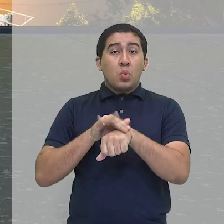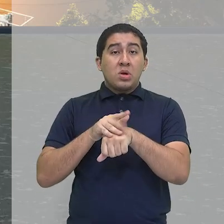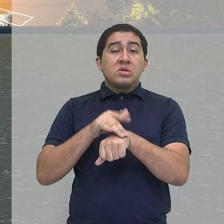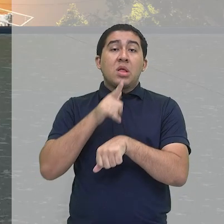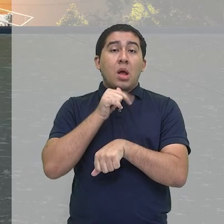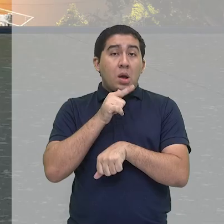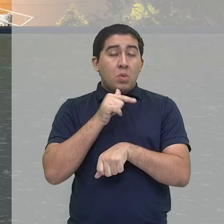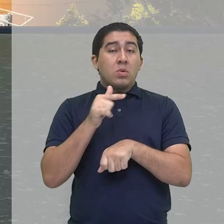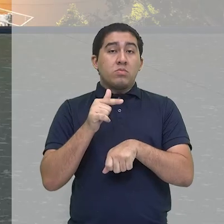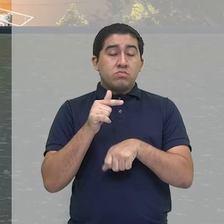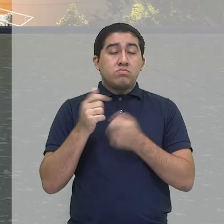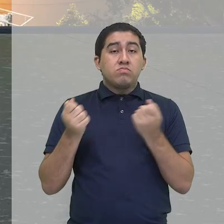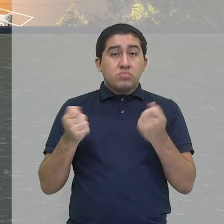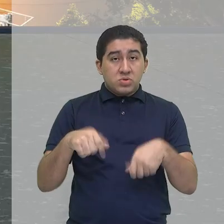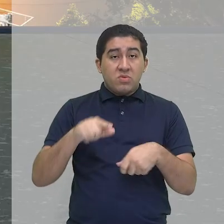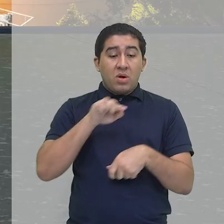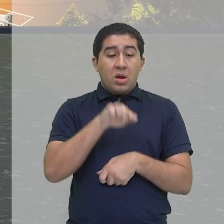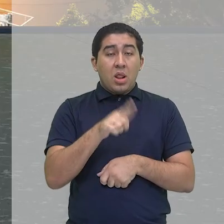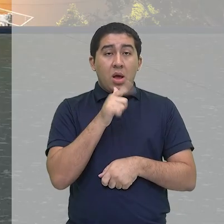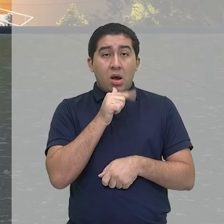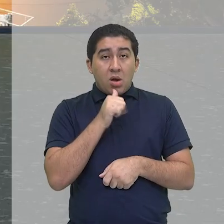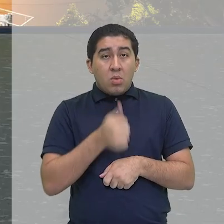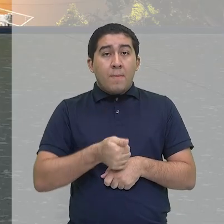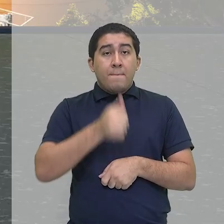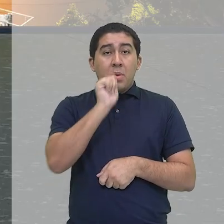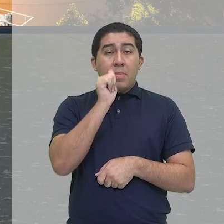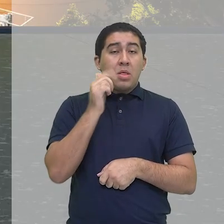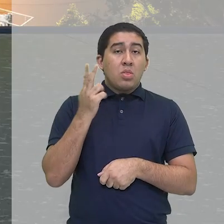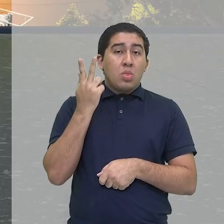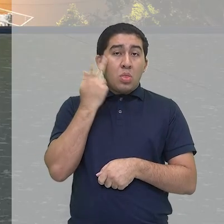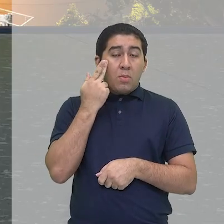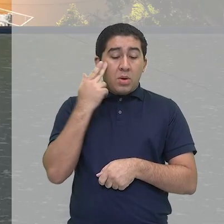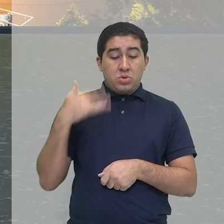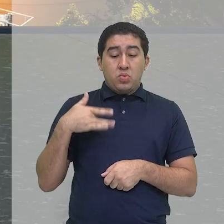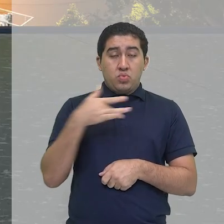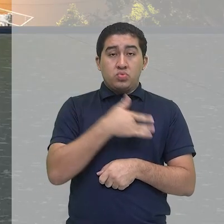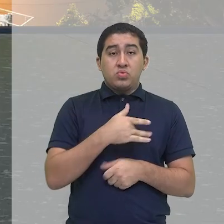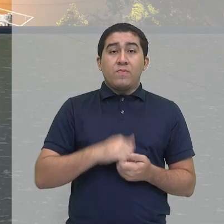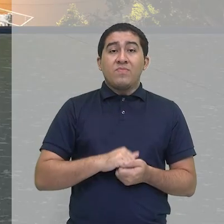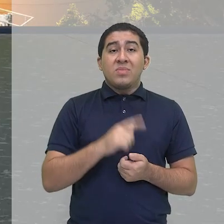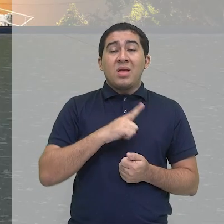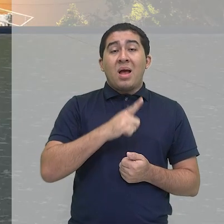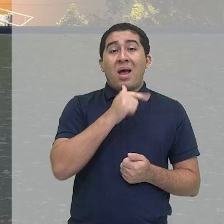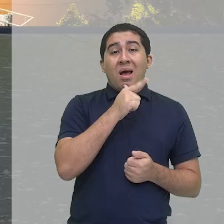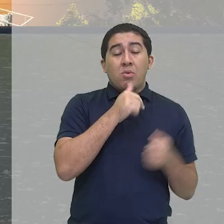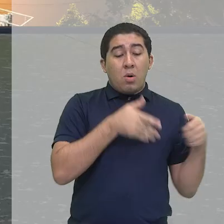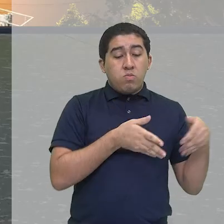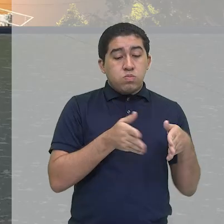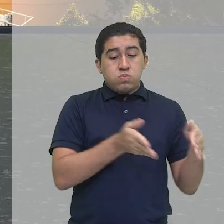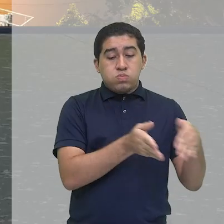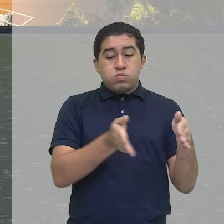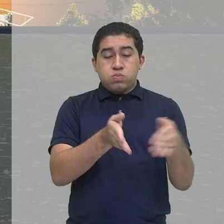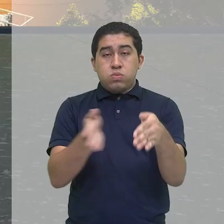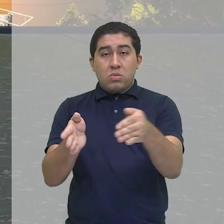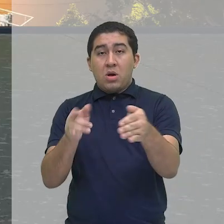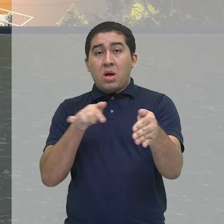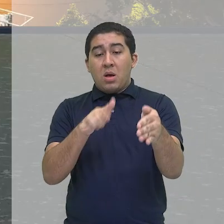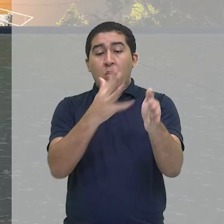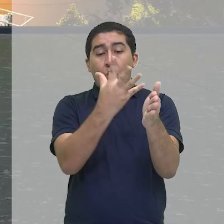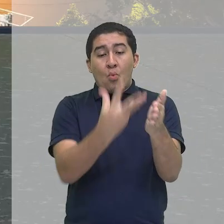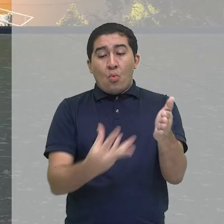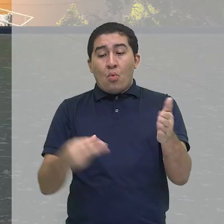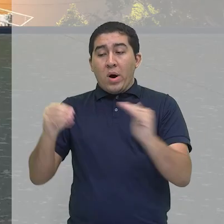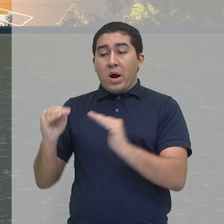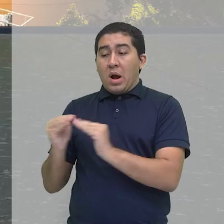doenças, tornando-a potável, né? Então, ela sai lá do rio, né, de um lago, e para chegar na nossa casa, ela precisa passar por